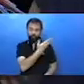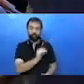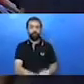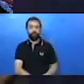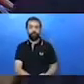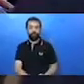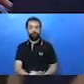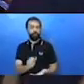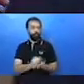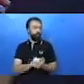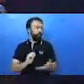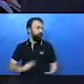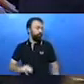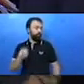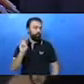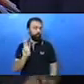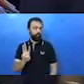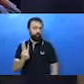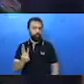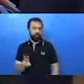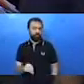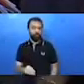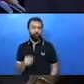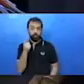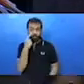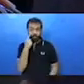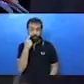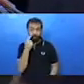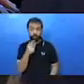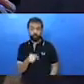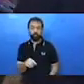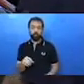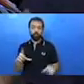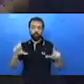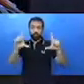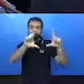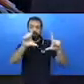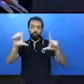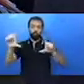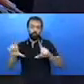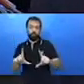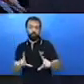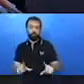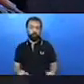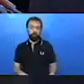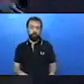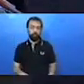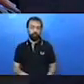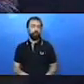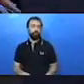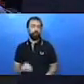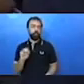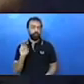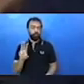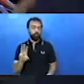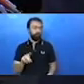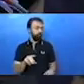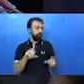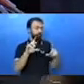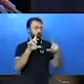Vamos para o exercício 3. Observe as imagens a seguir. Nós temos aqui 3